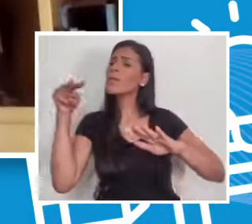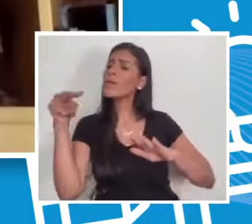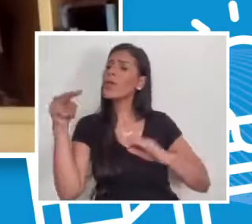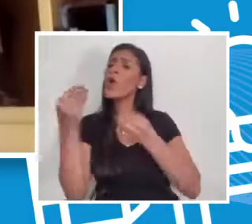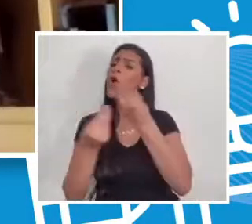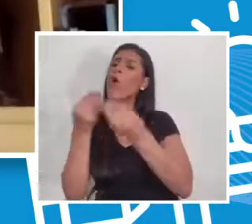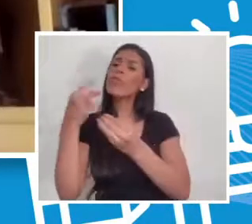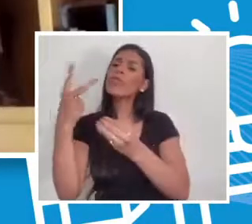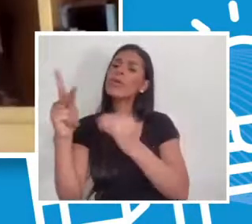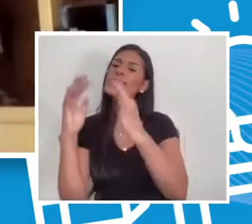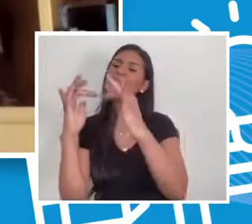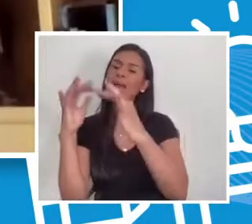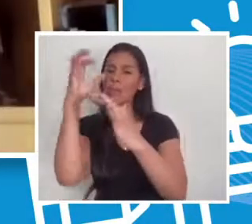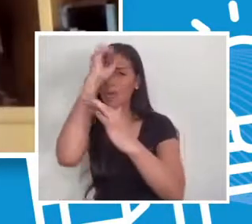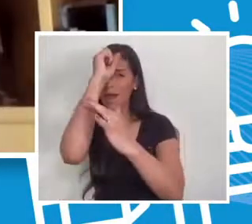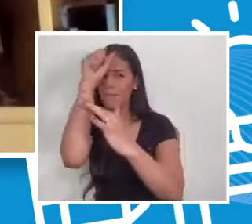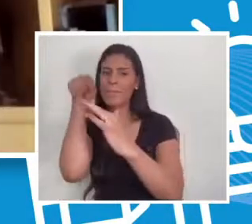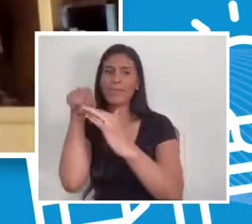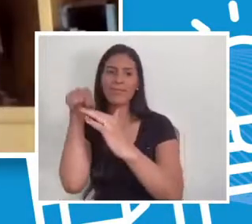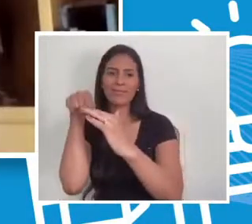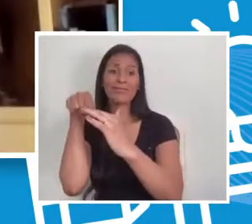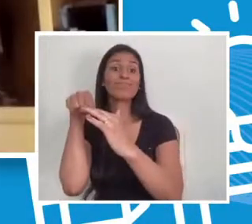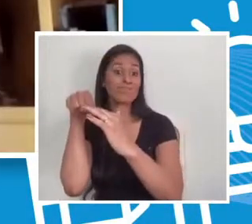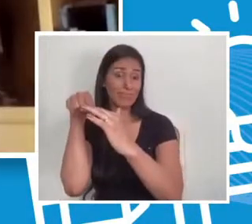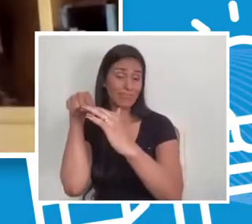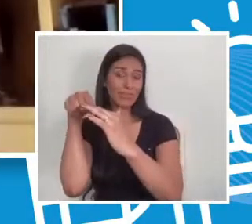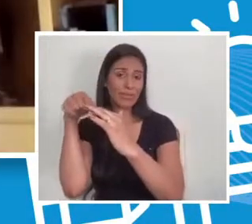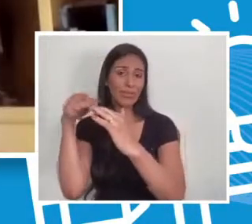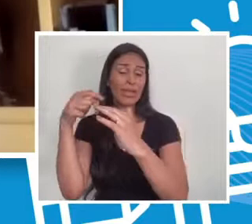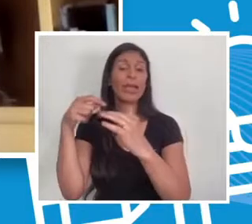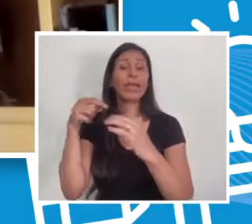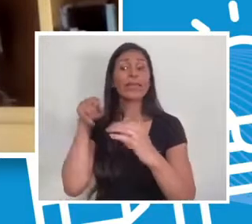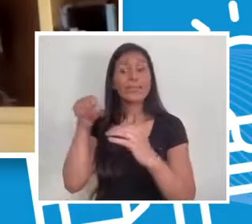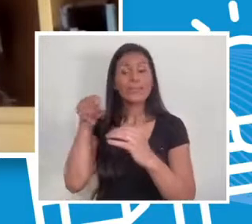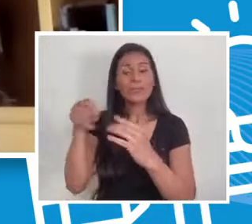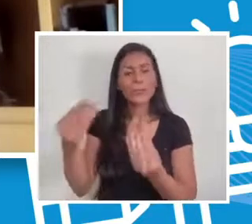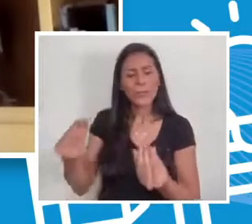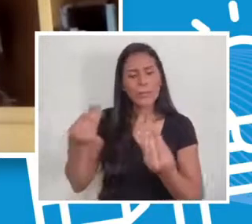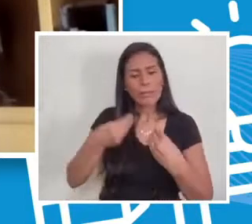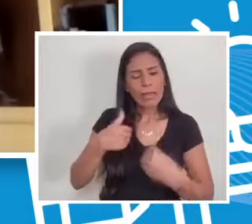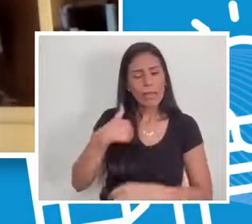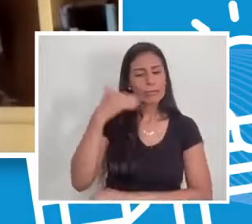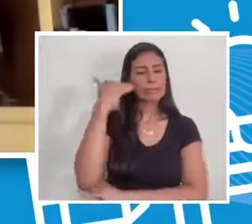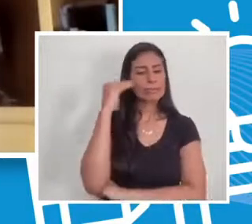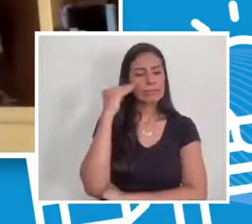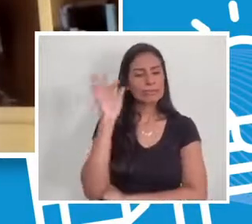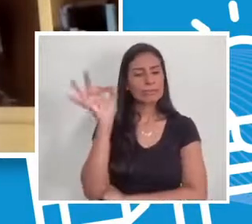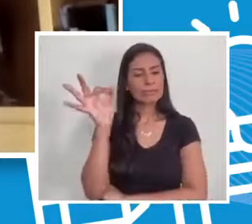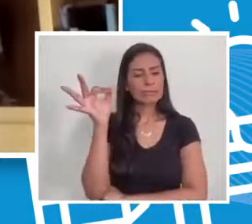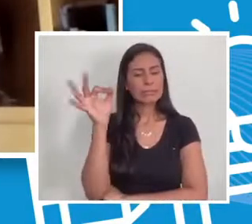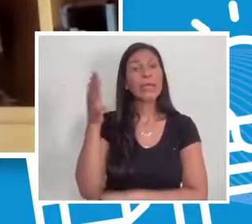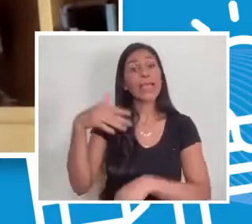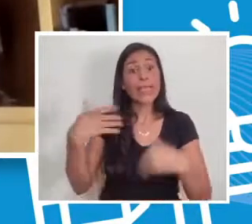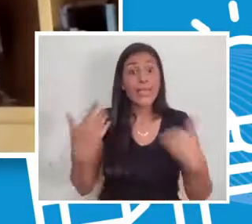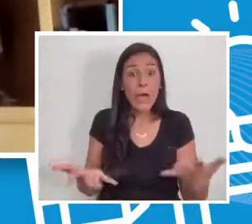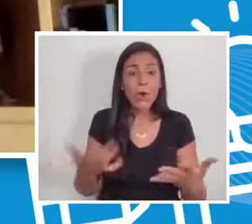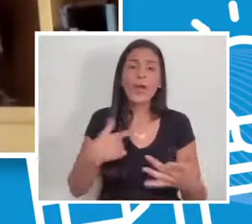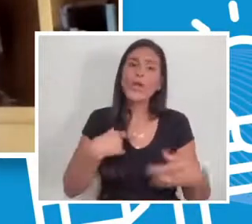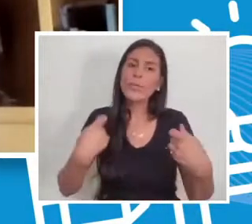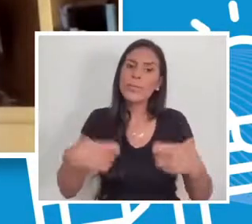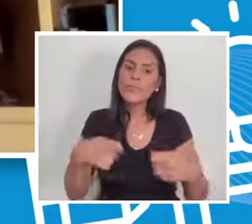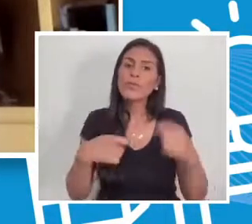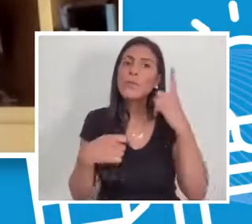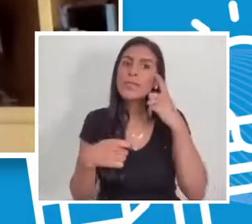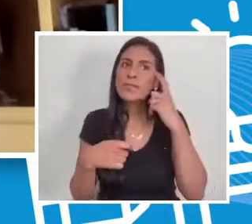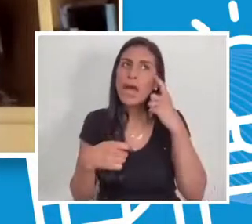forma. Isto vai me fazer entender que eu preciso pensar o que ensinar, para quem ensinar, que